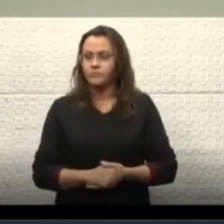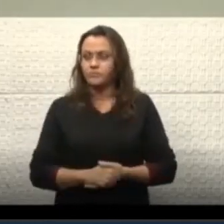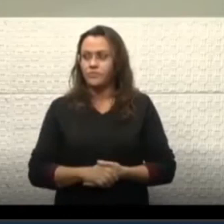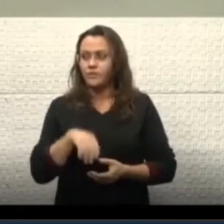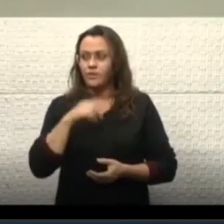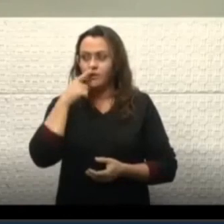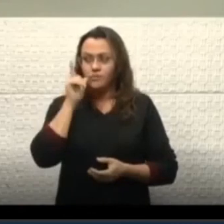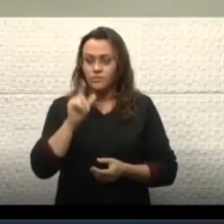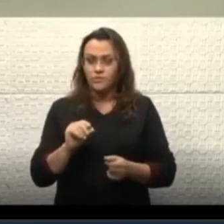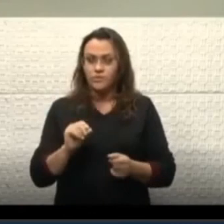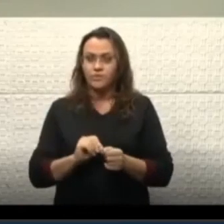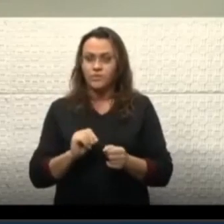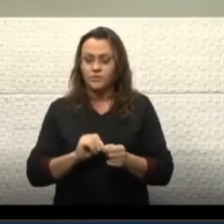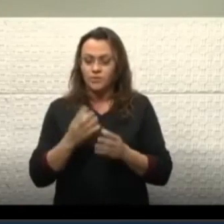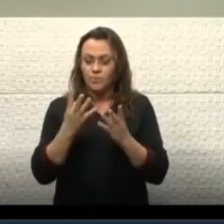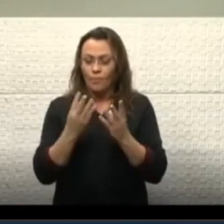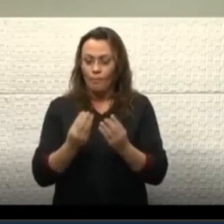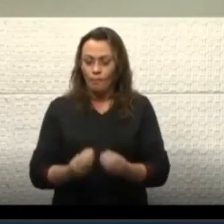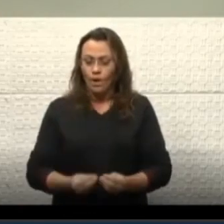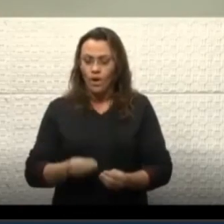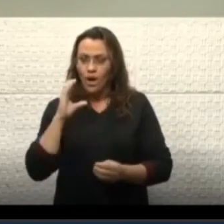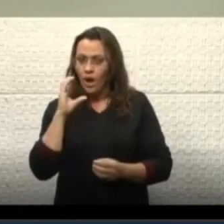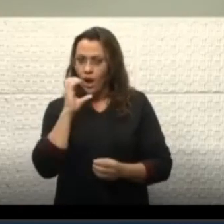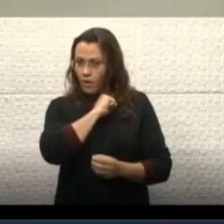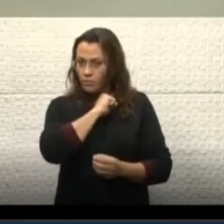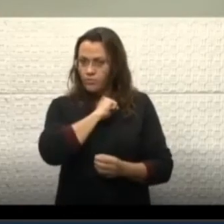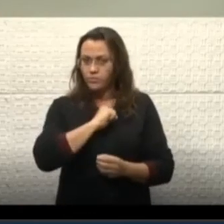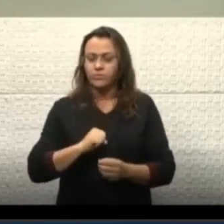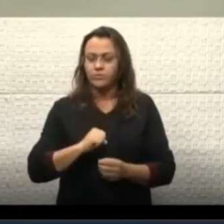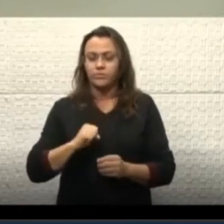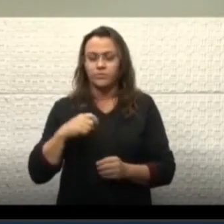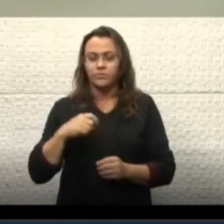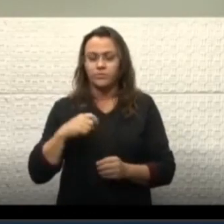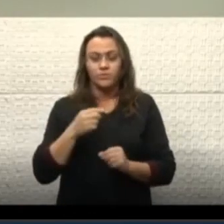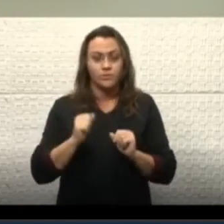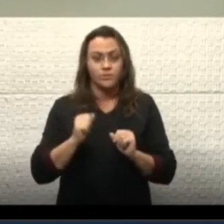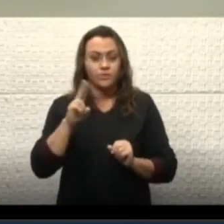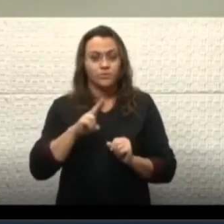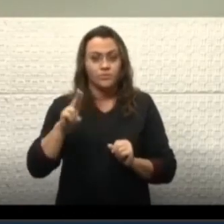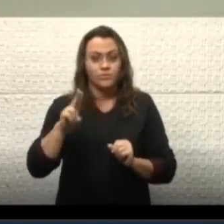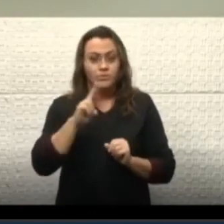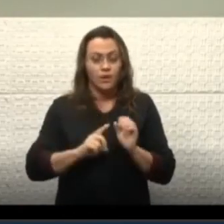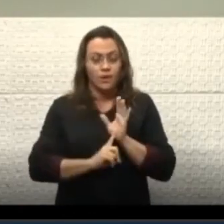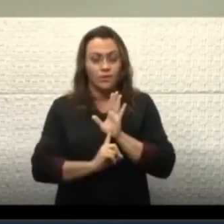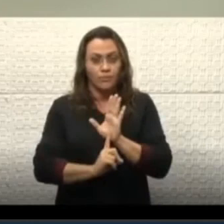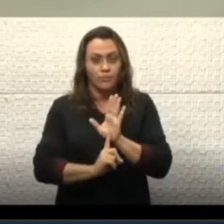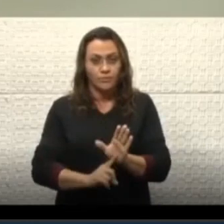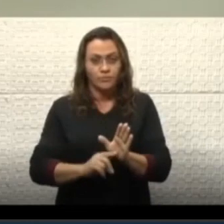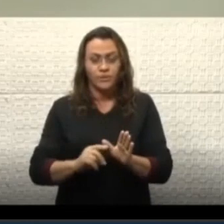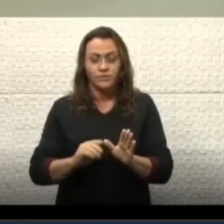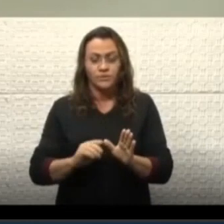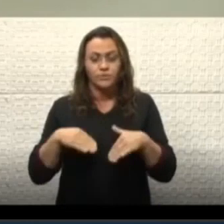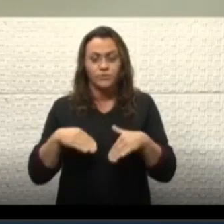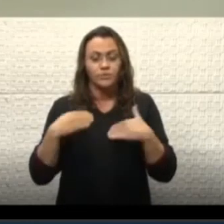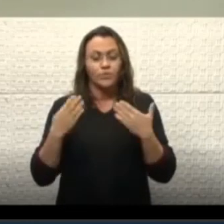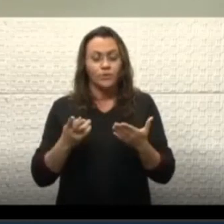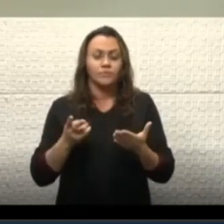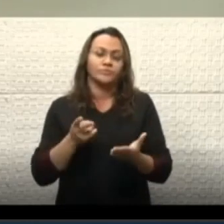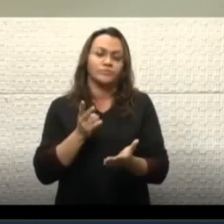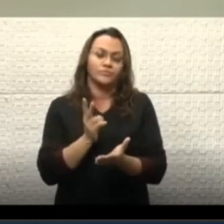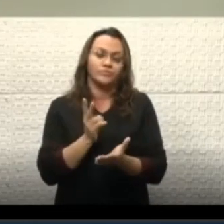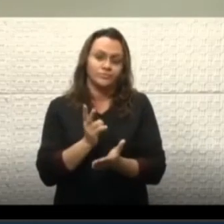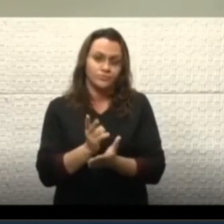vai terminar aí a filtração mais rápido e a gente pode retirar a amostra. Mas enquanto tiver líquido na parte superior, tem